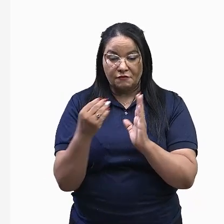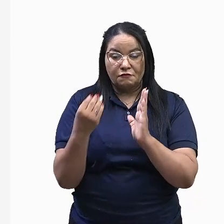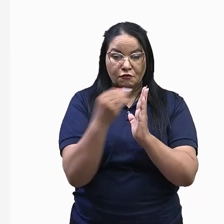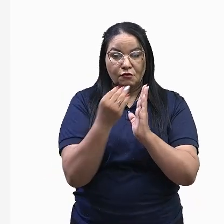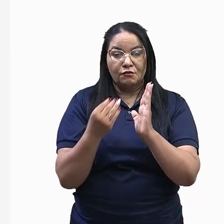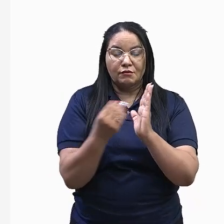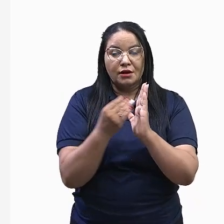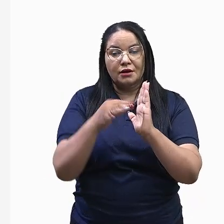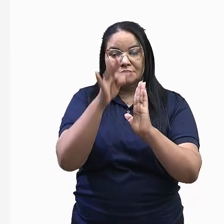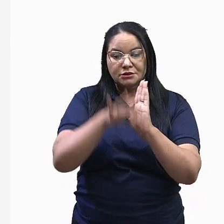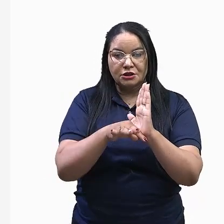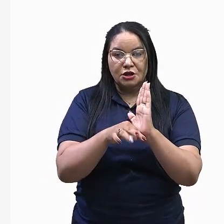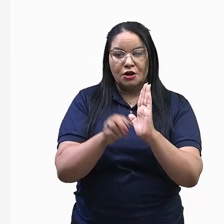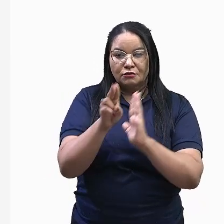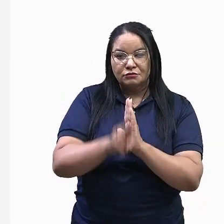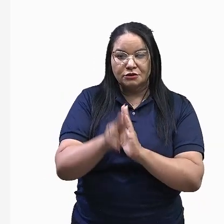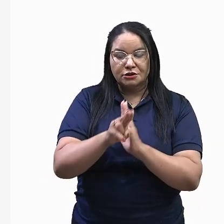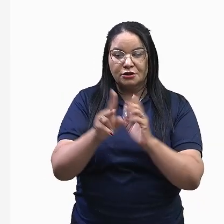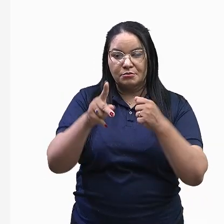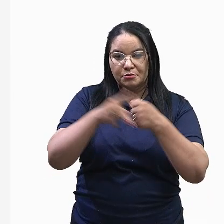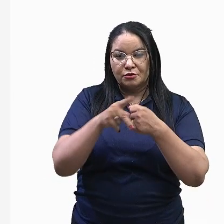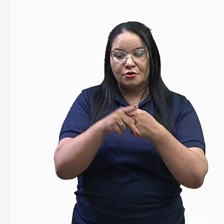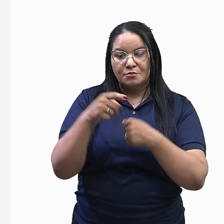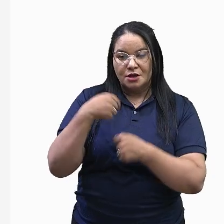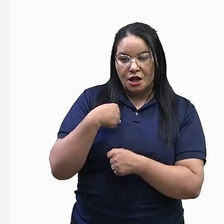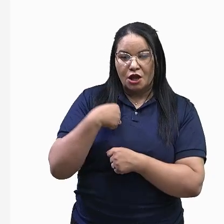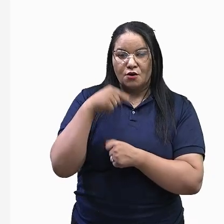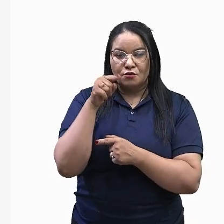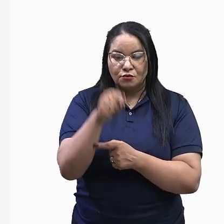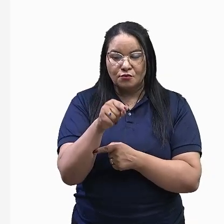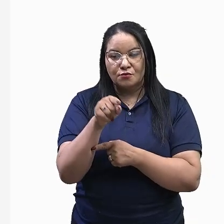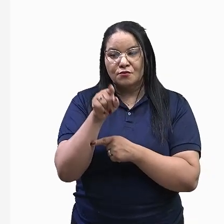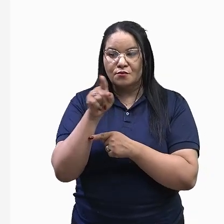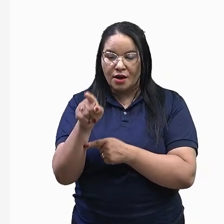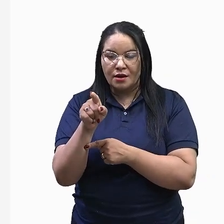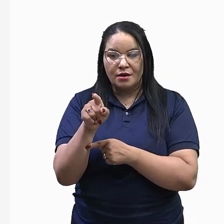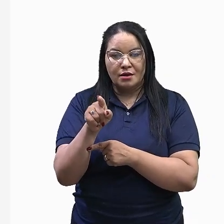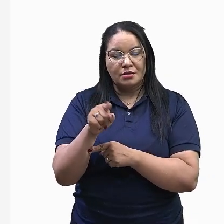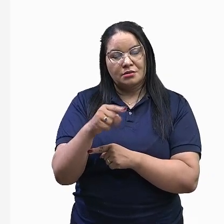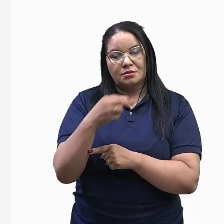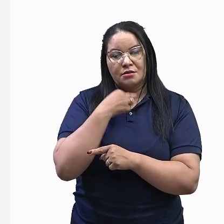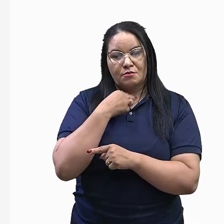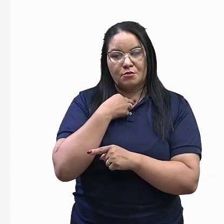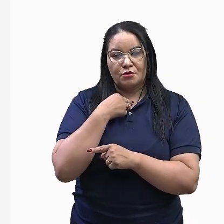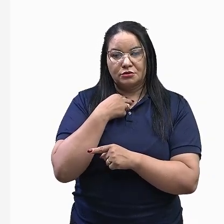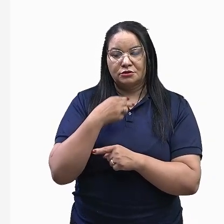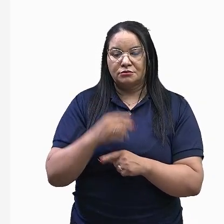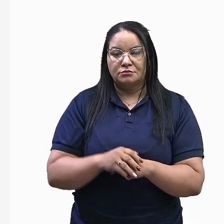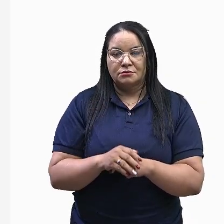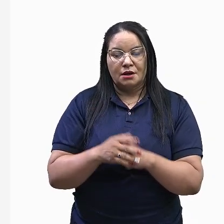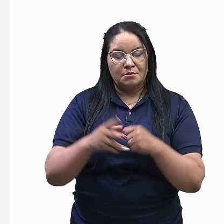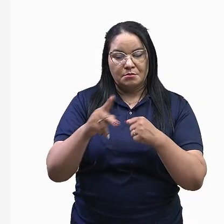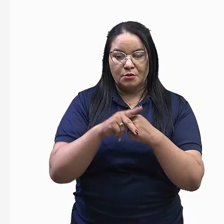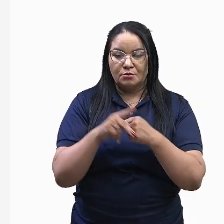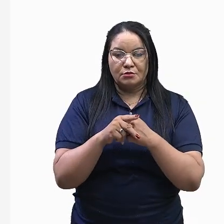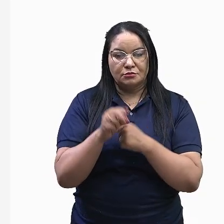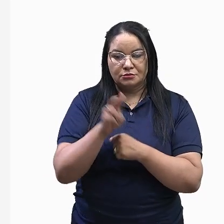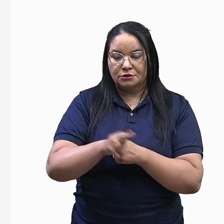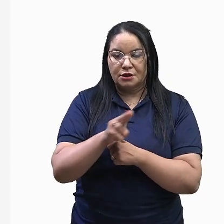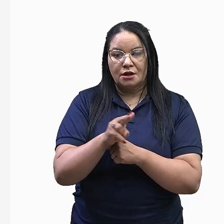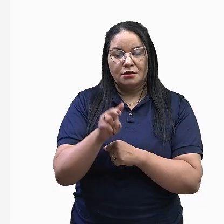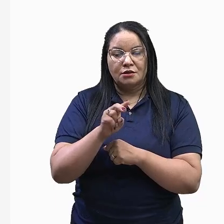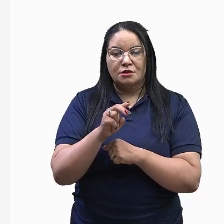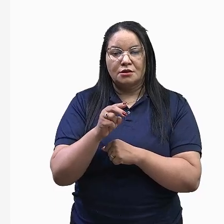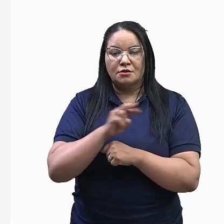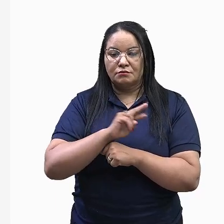não pode estar utilizando eu, tu ou ele, né? Não pode utilizar esses pronomes. E